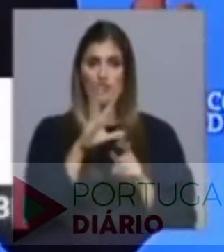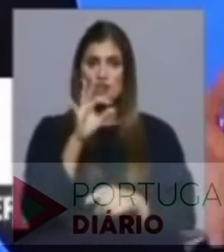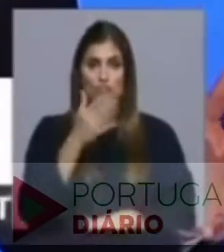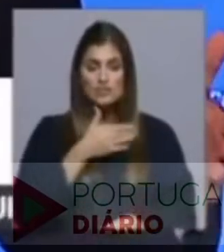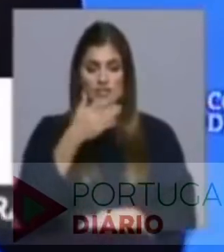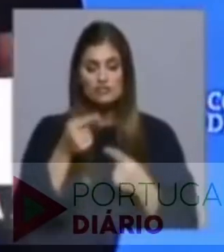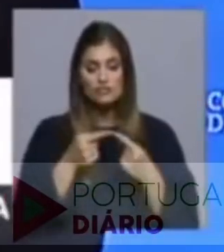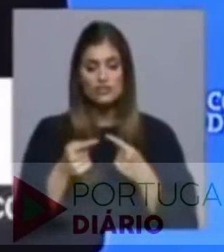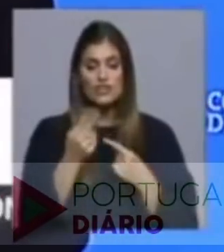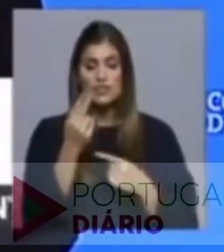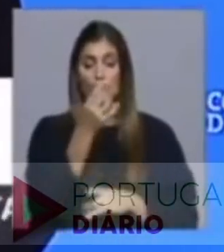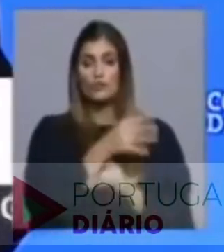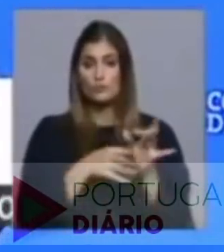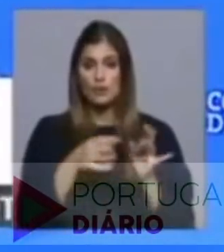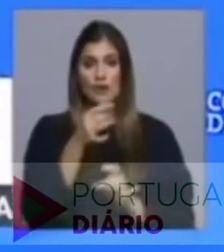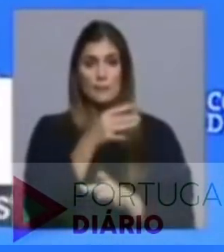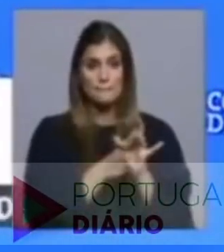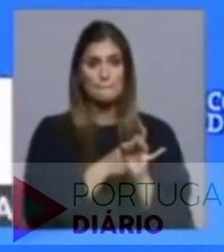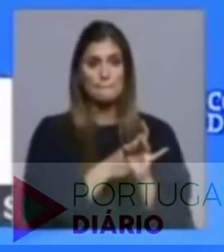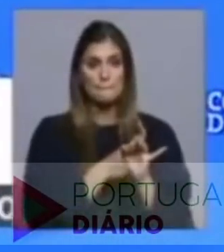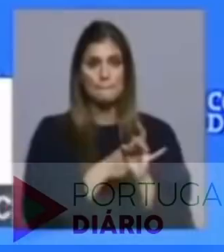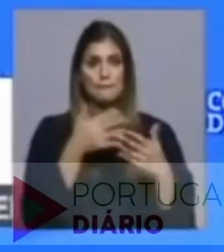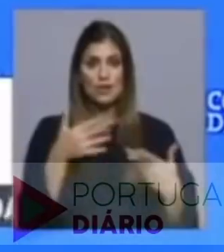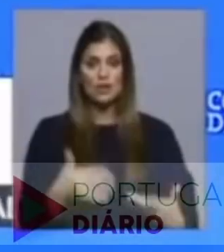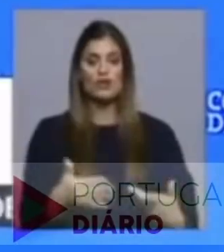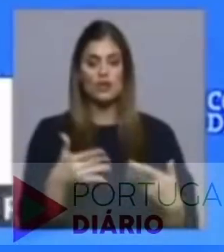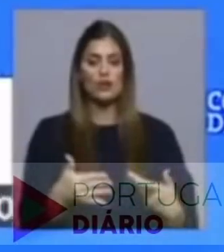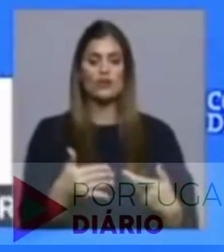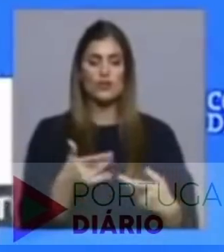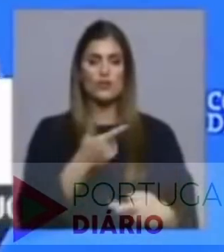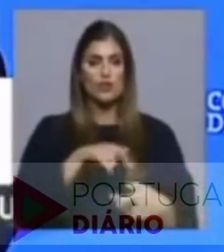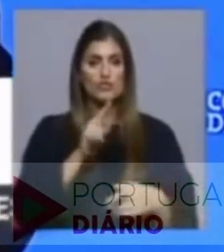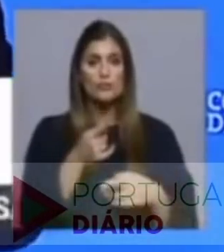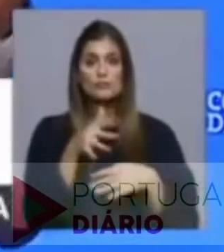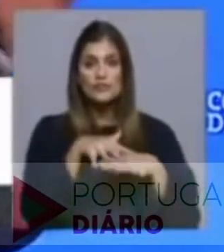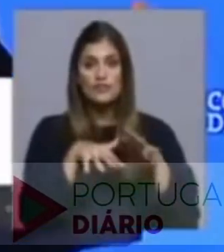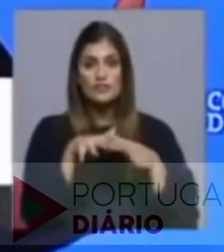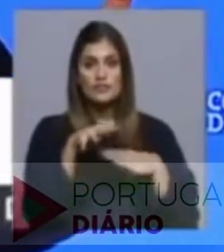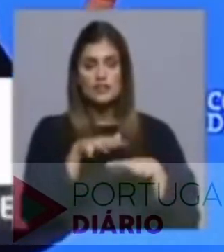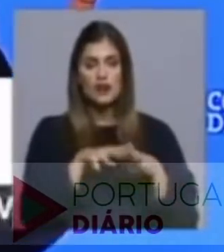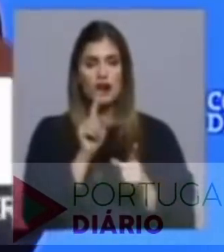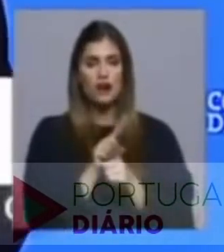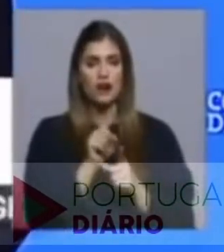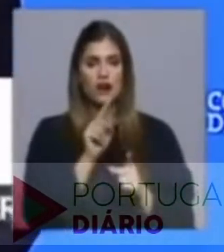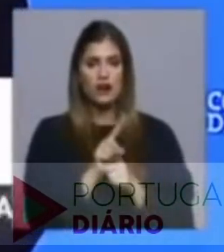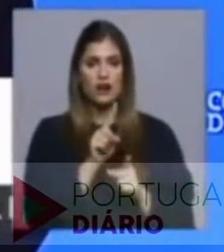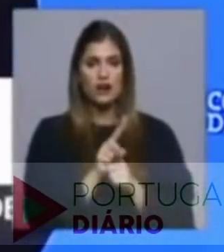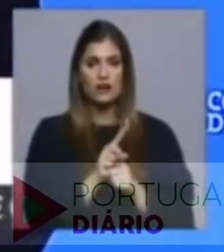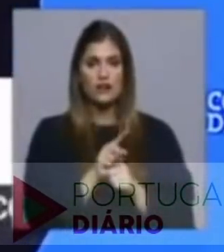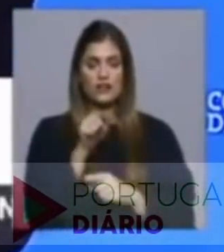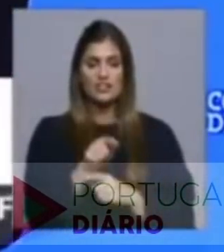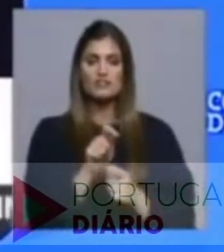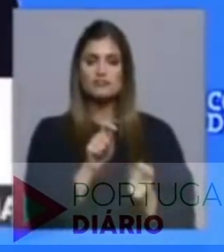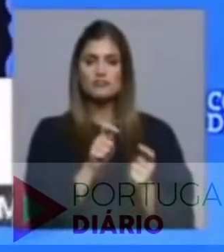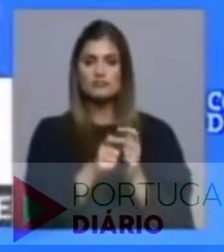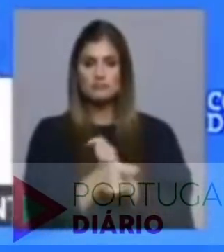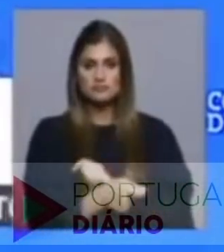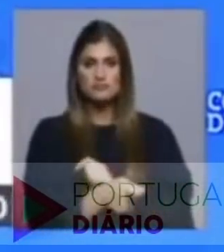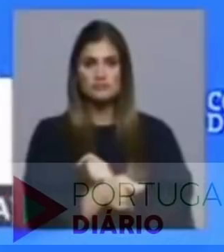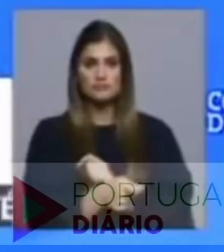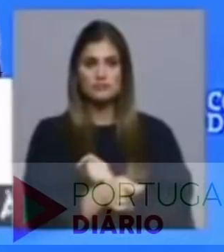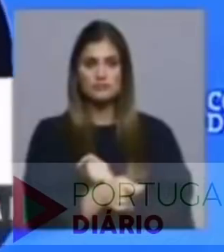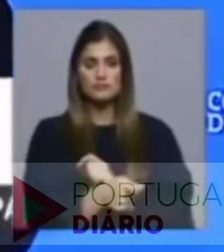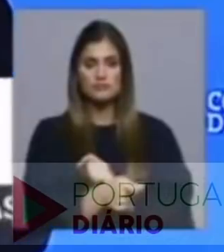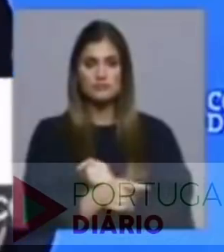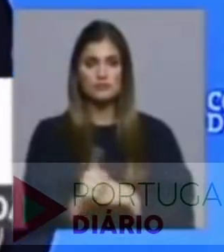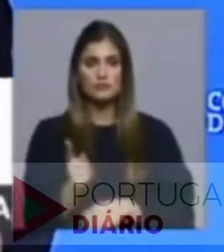dias da União Europeia, agora o que temos que fazer é manter esta trajetória, não